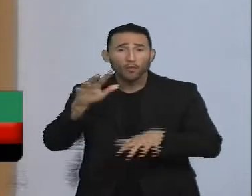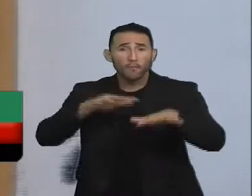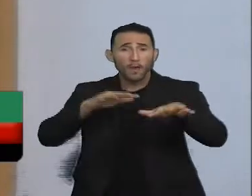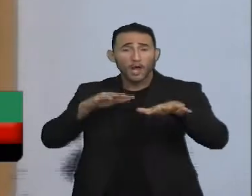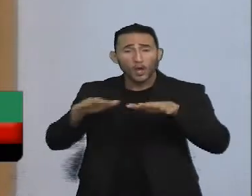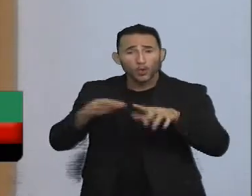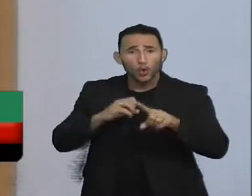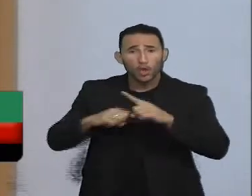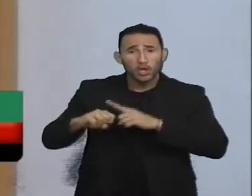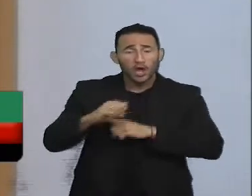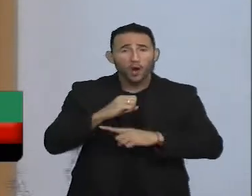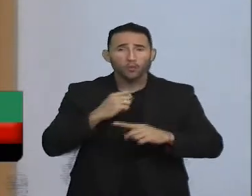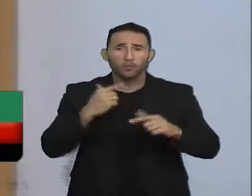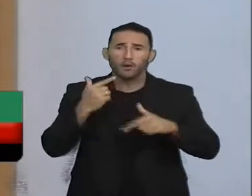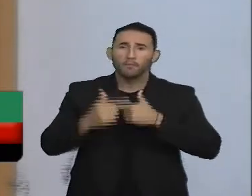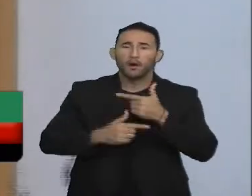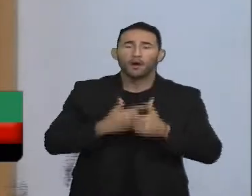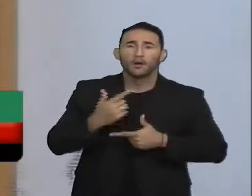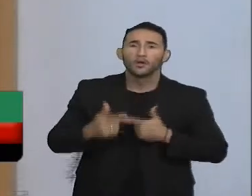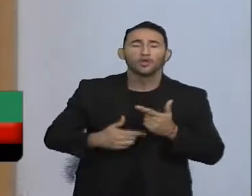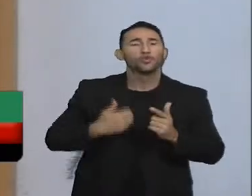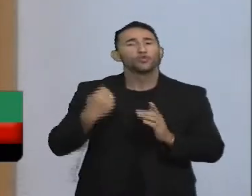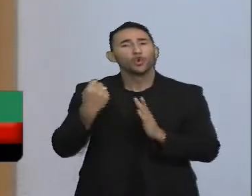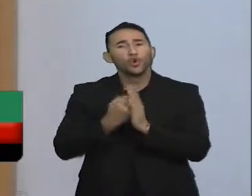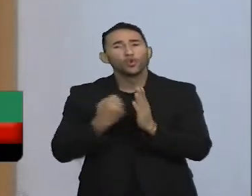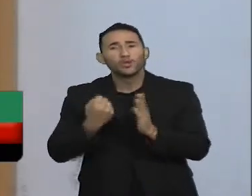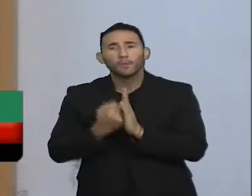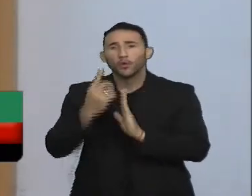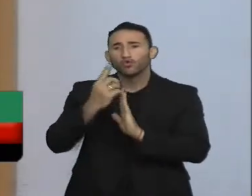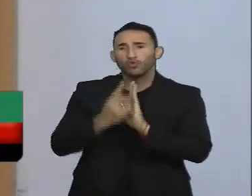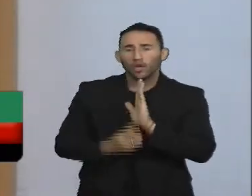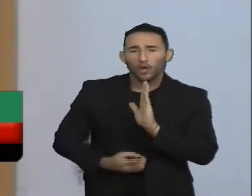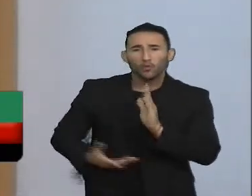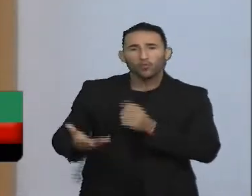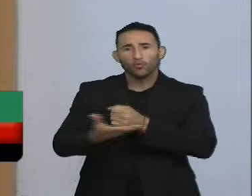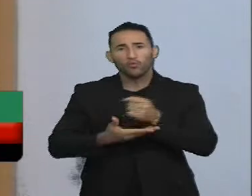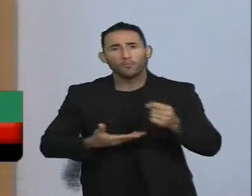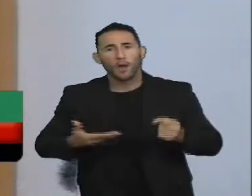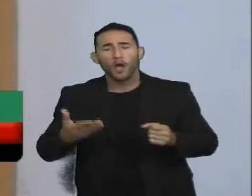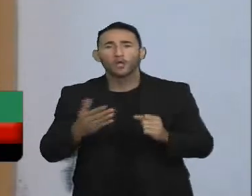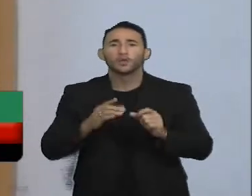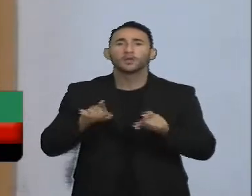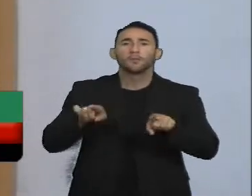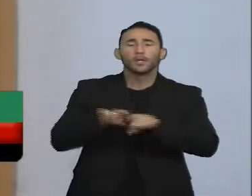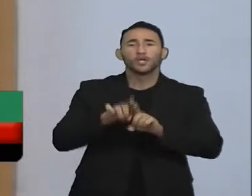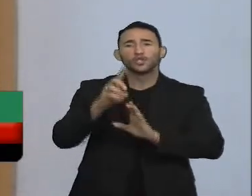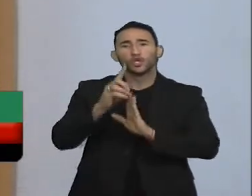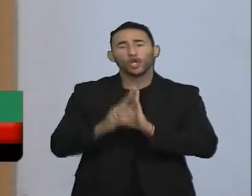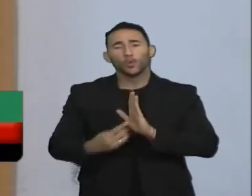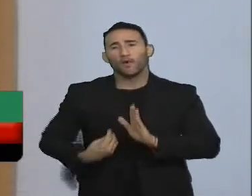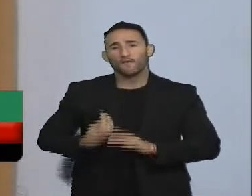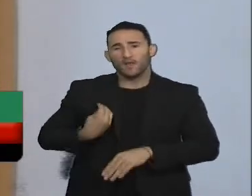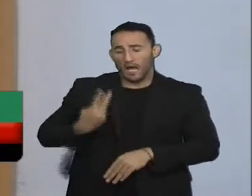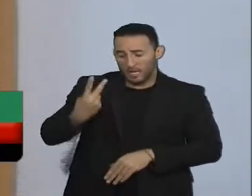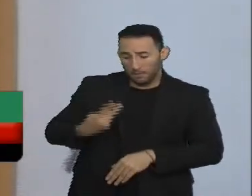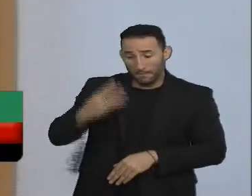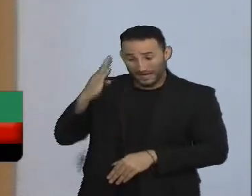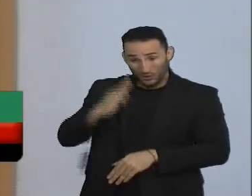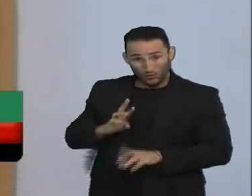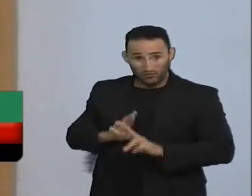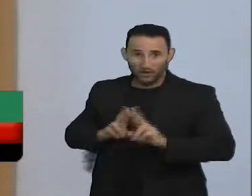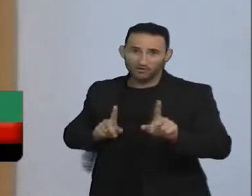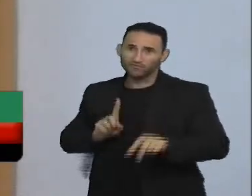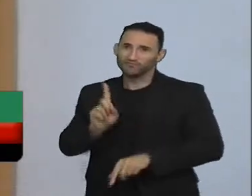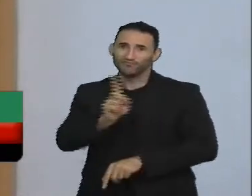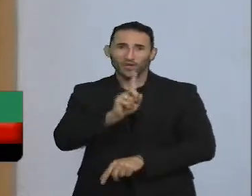um enorme trabalho de luta social por direitos e pela vida. E a gente aqui também, no Brasil, não é diferente, também lutamos por